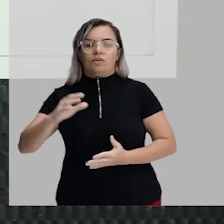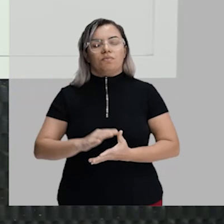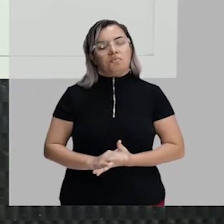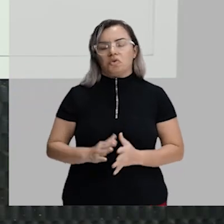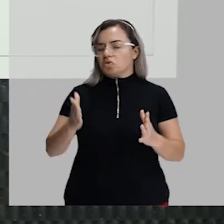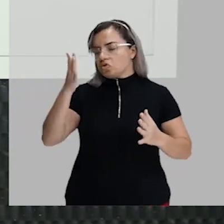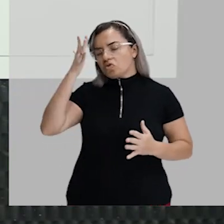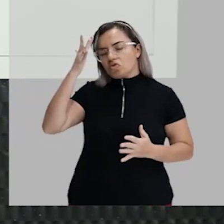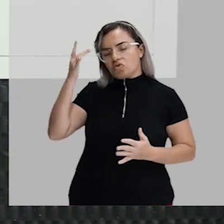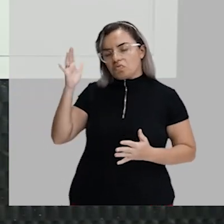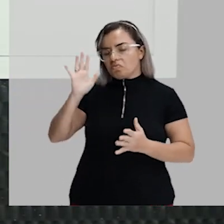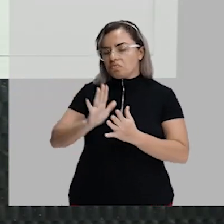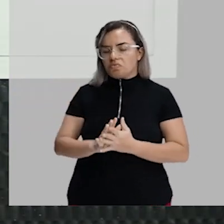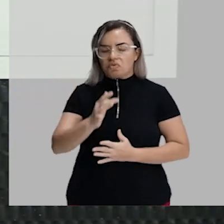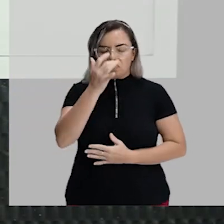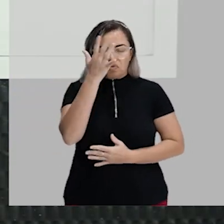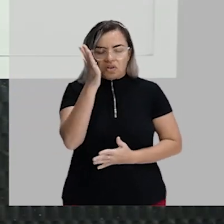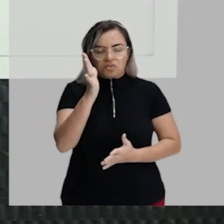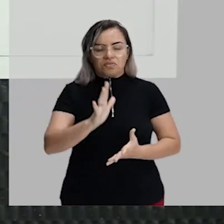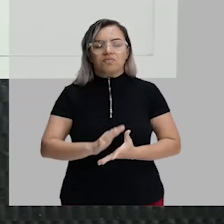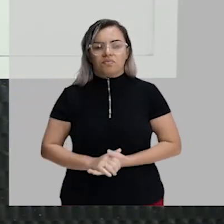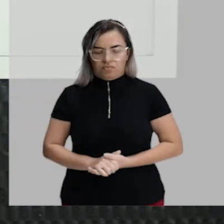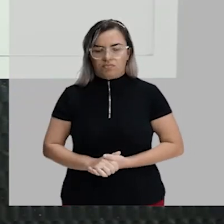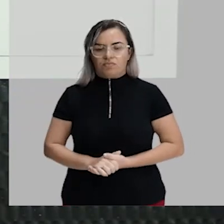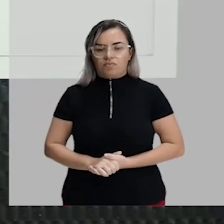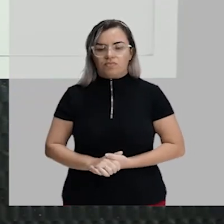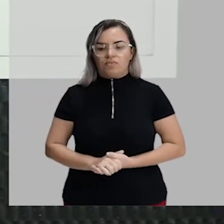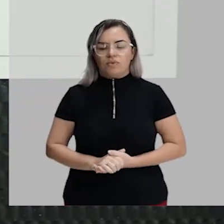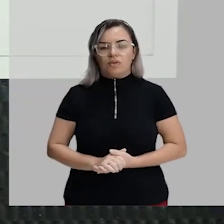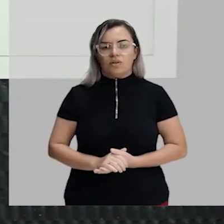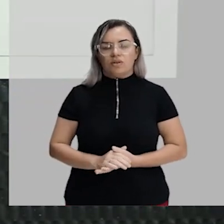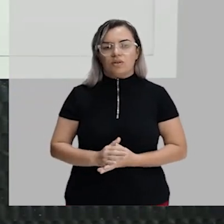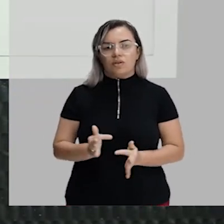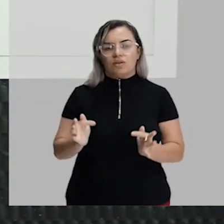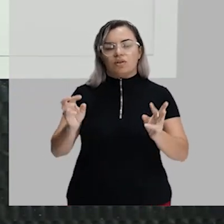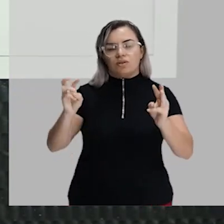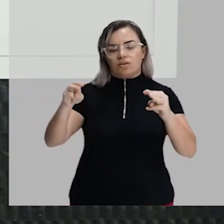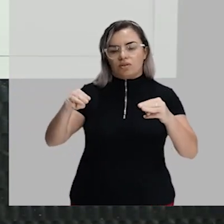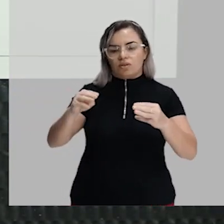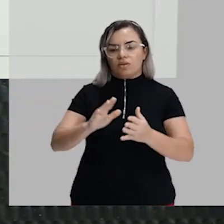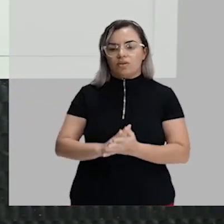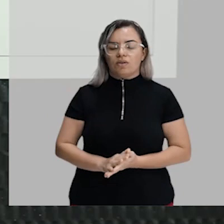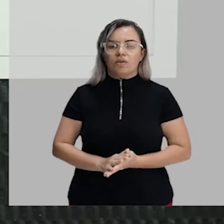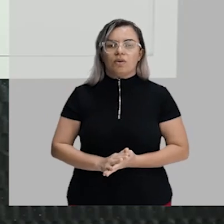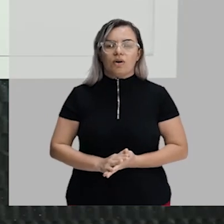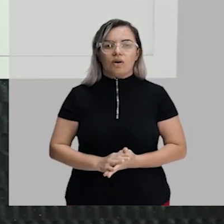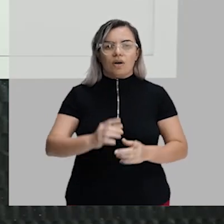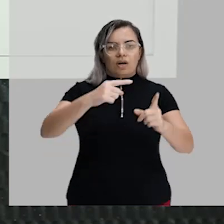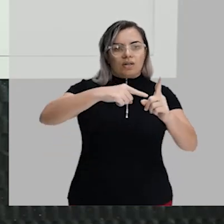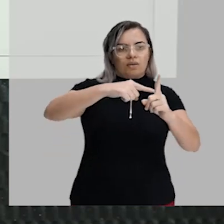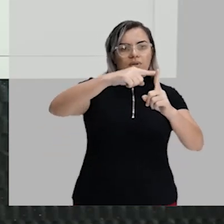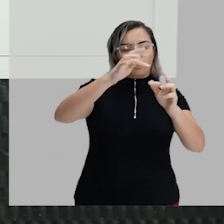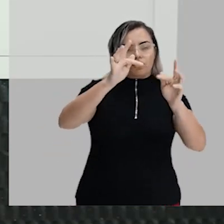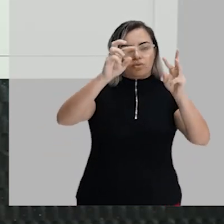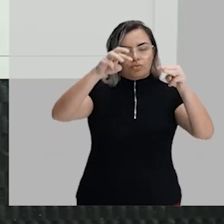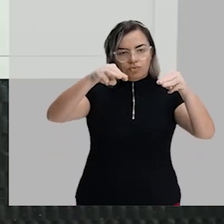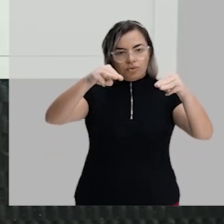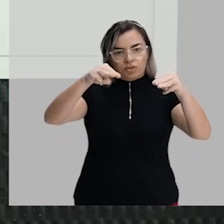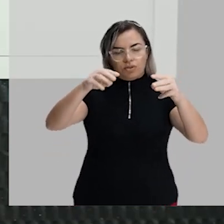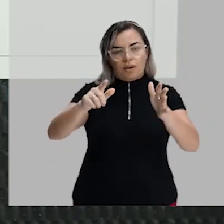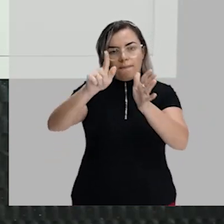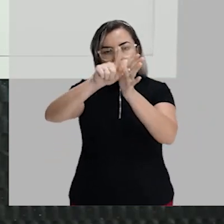menos 20. Então, fazendo 70 menos 20, né, temperatura final menos a temperatura inicial, nós encontramos essa